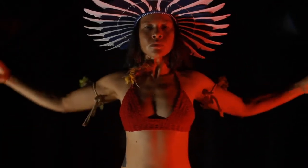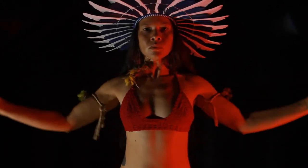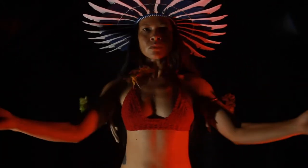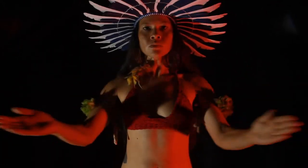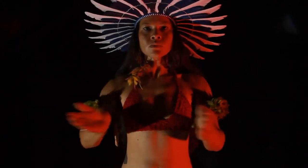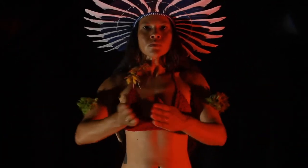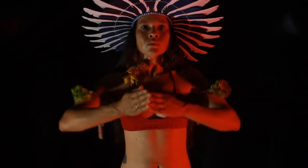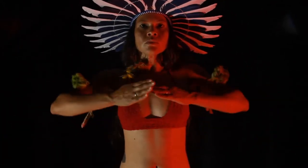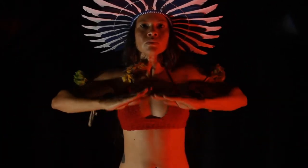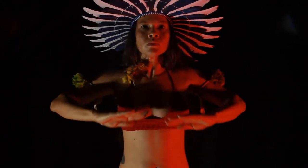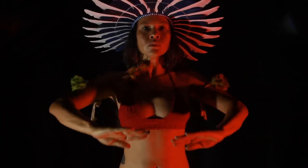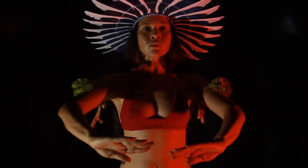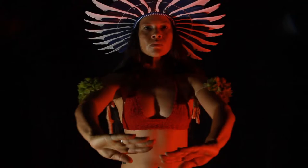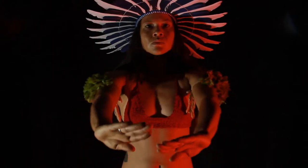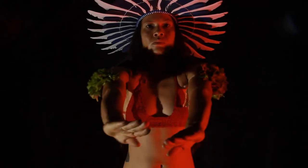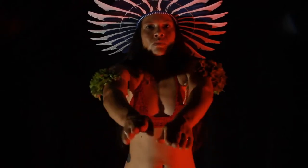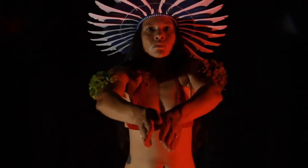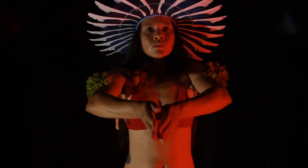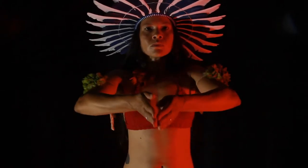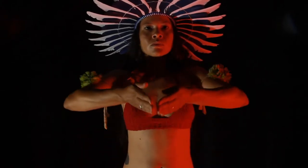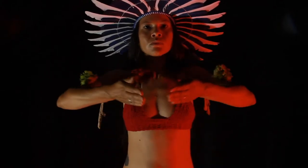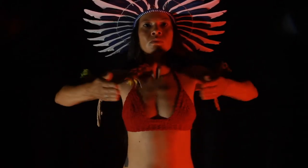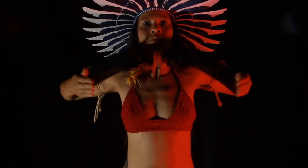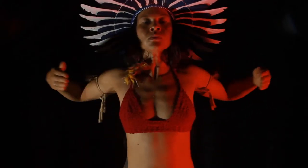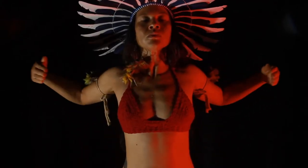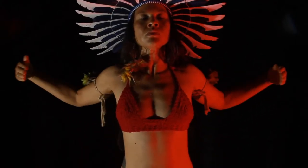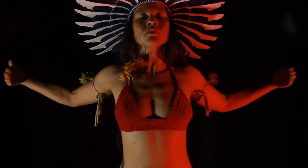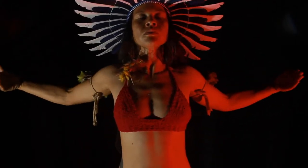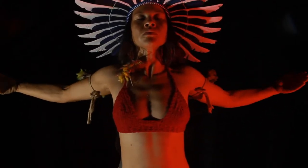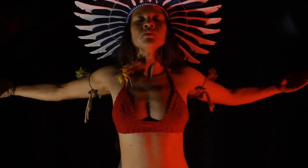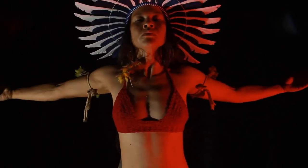amor é como um rio. Eu respeito a sua fonte.